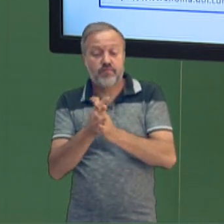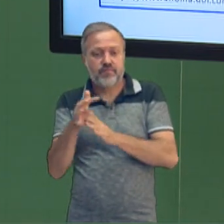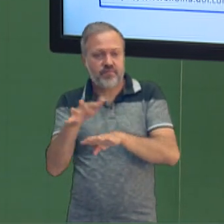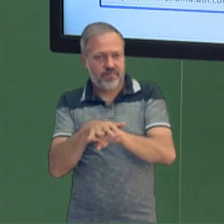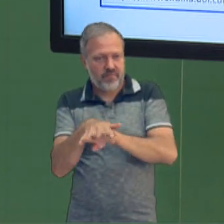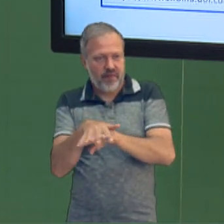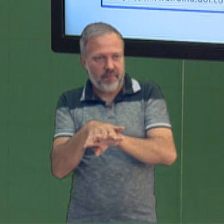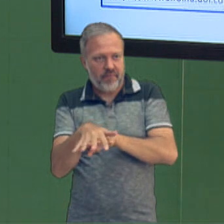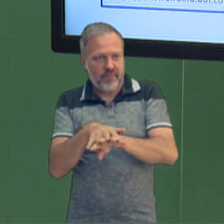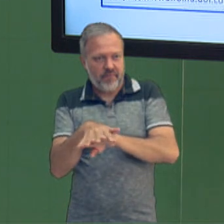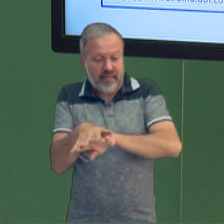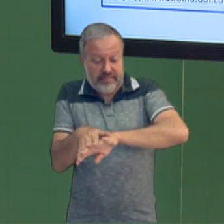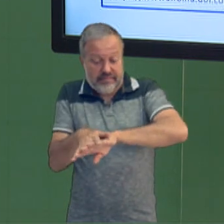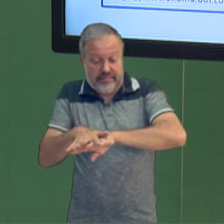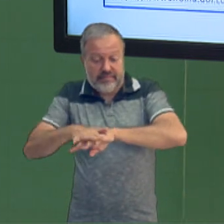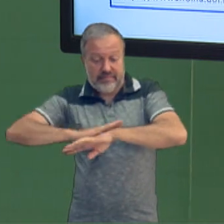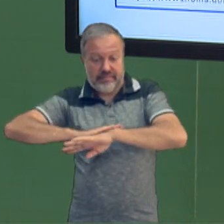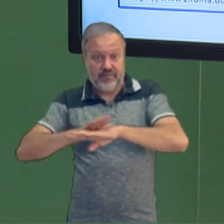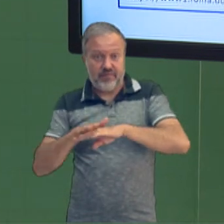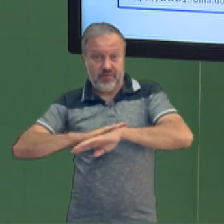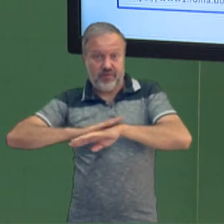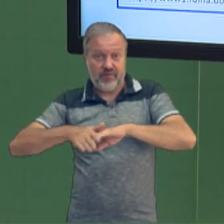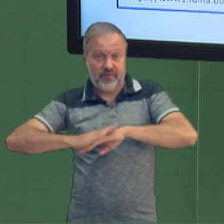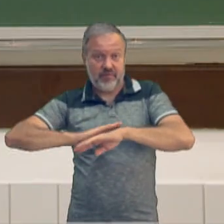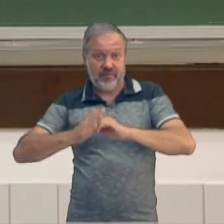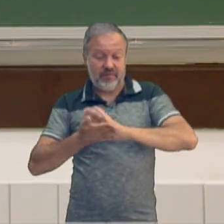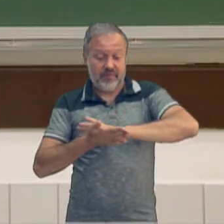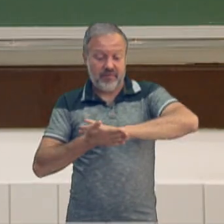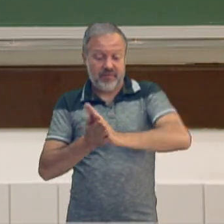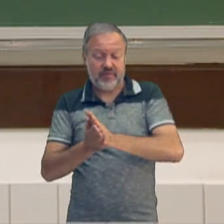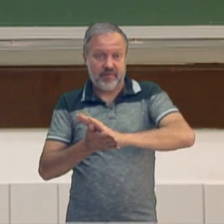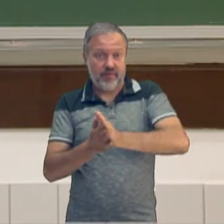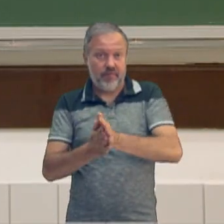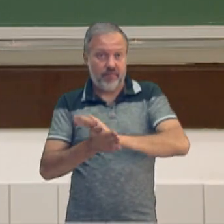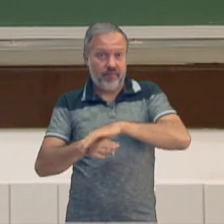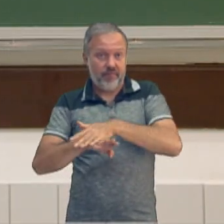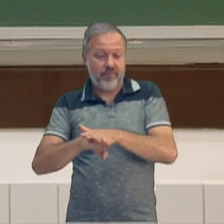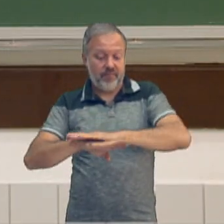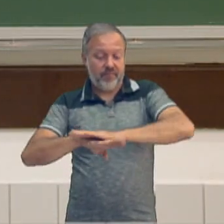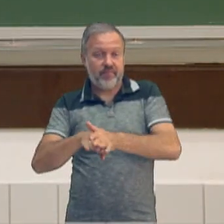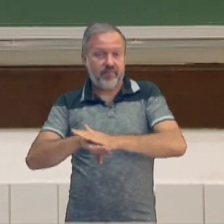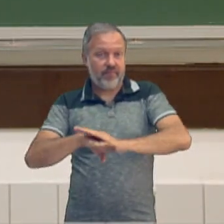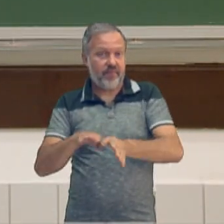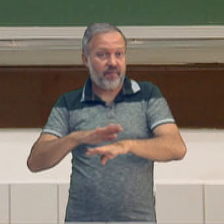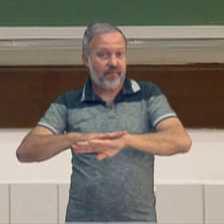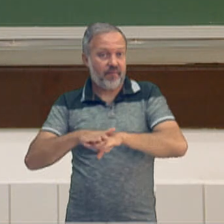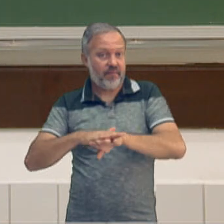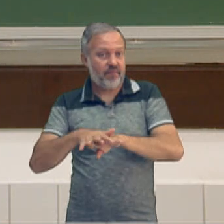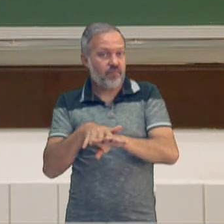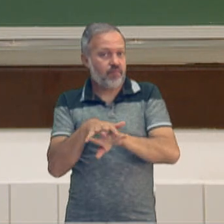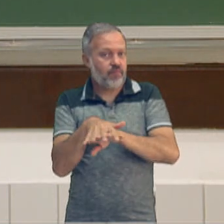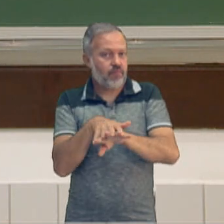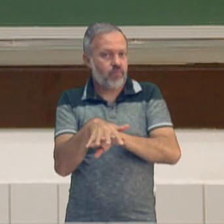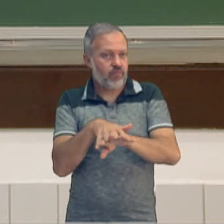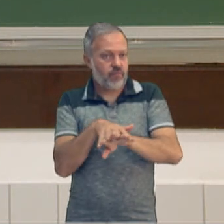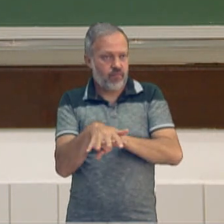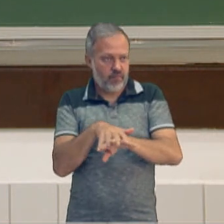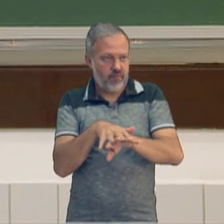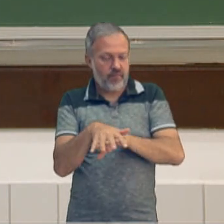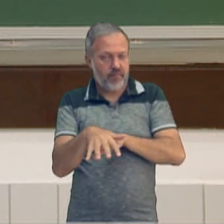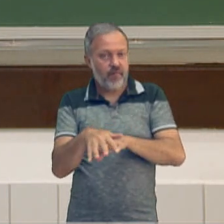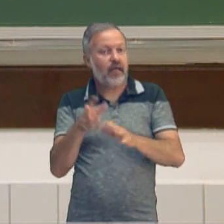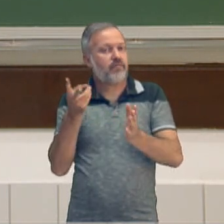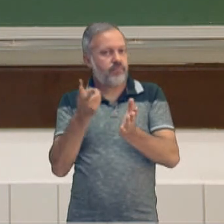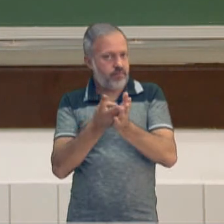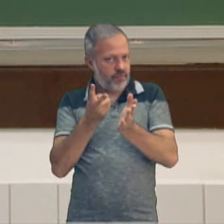para poder então desfazer essa cápsula de gordura que tem no vírus. E isso é muito importante, gente. Lavem bastante as mãos durante essa época e depois também, né? Lavar a mão